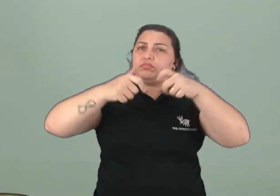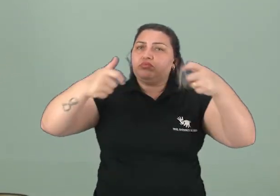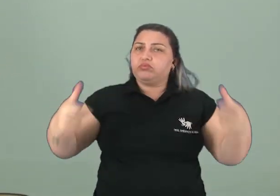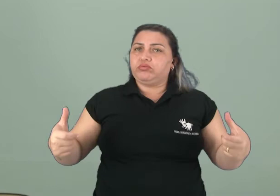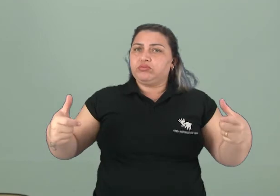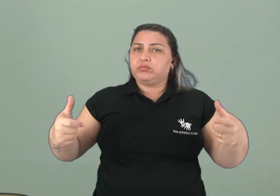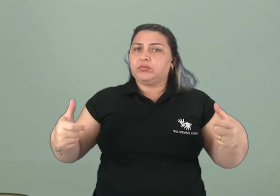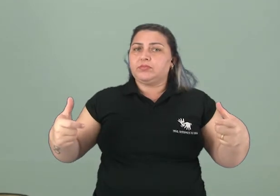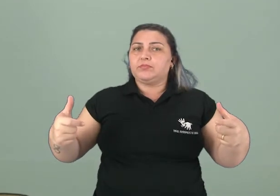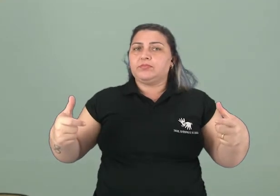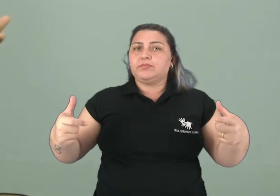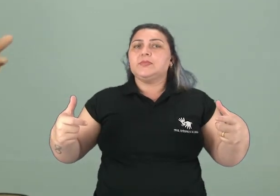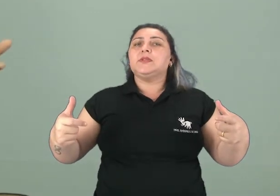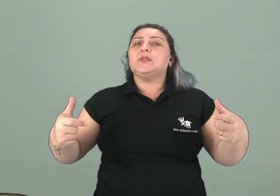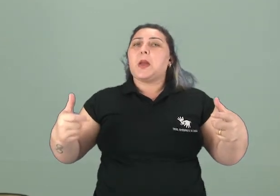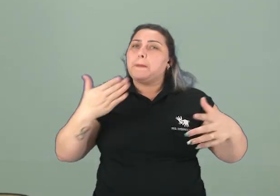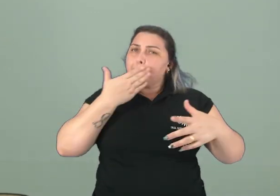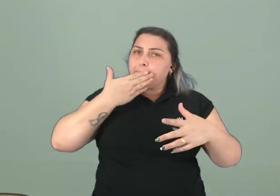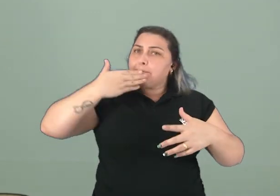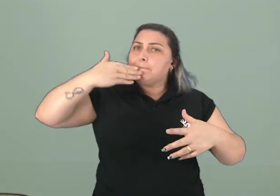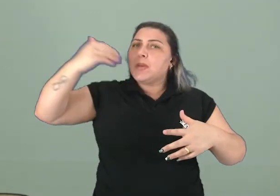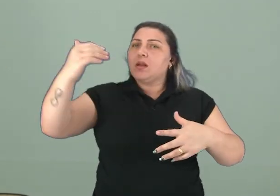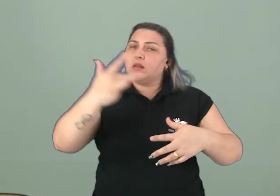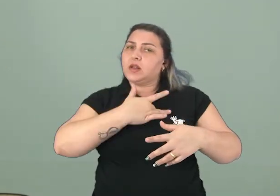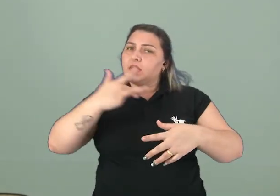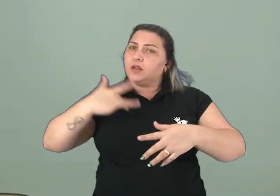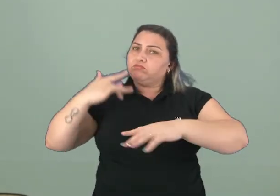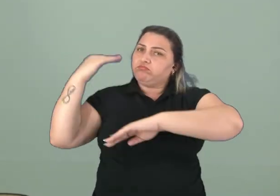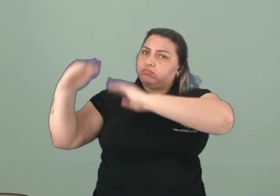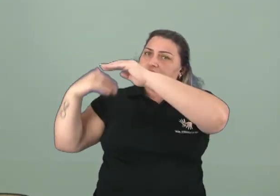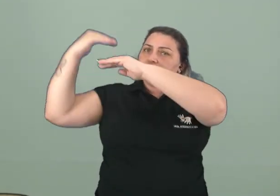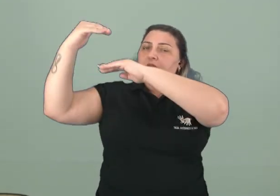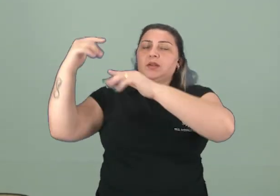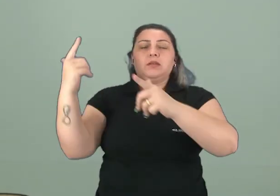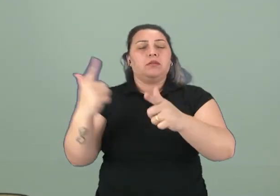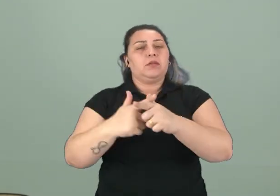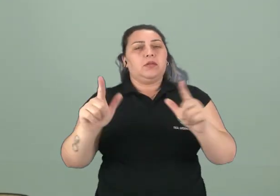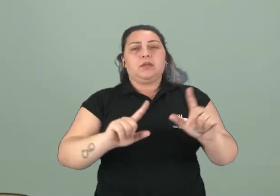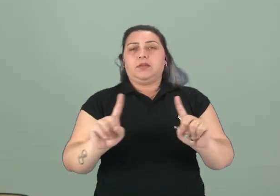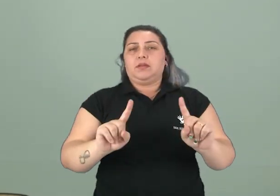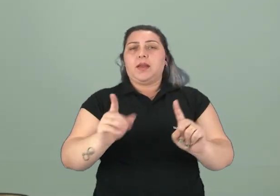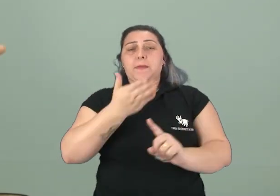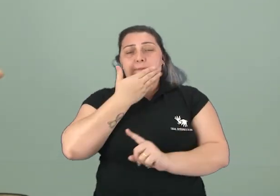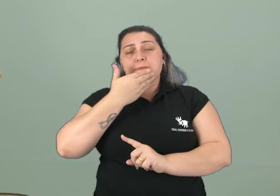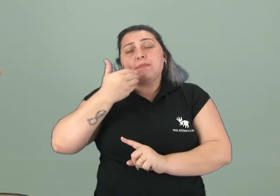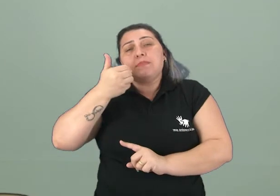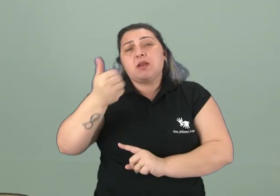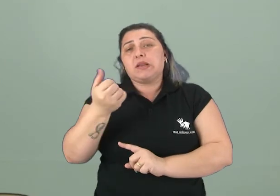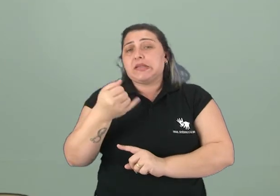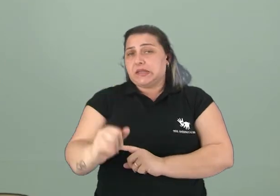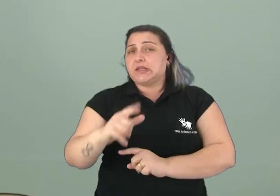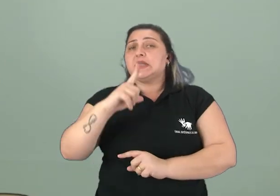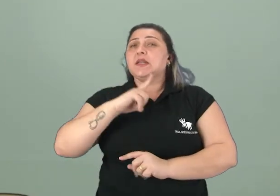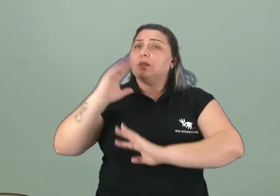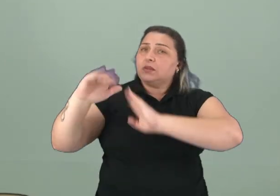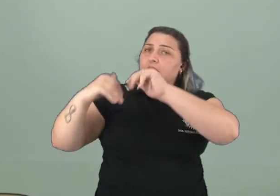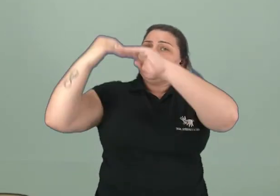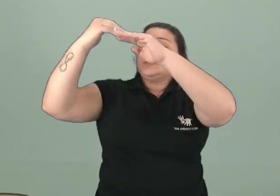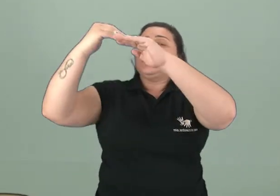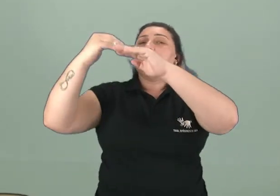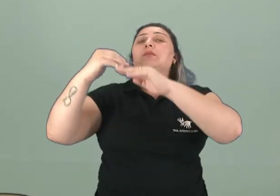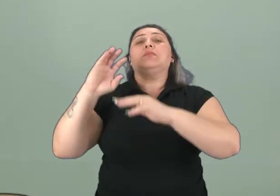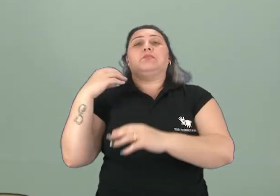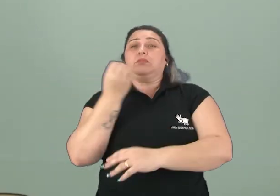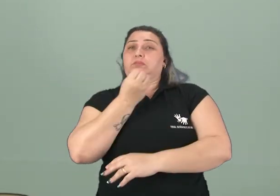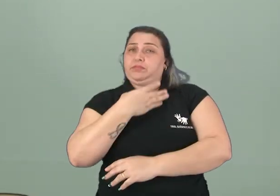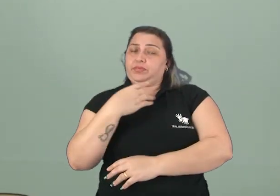urbana? Avanço na medicina e na saúde não é problema nenhum. É até melhor, né, quando tem um avanço na medicina e na saúde para o nosso